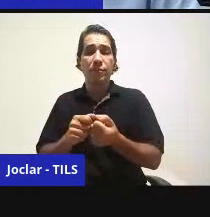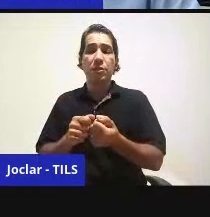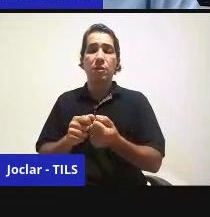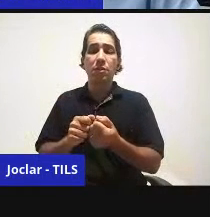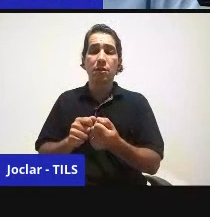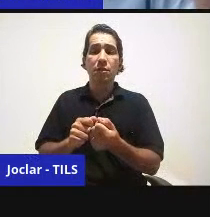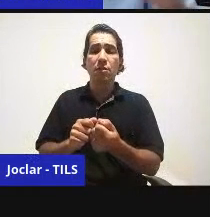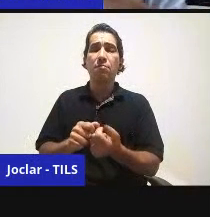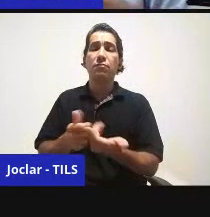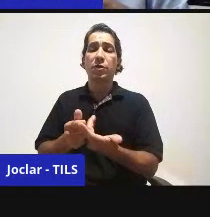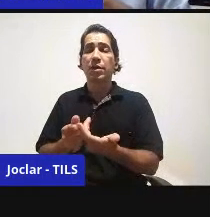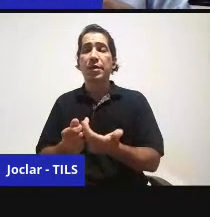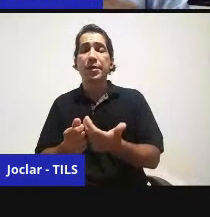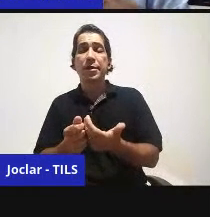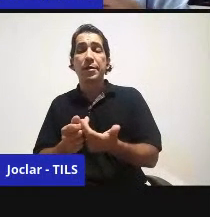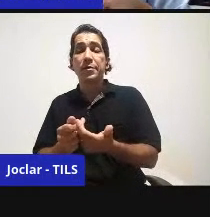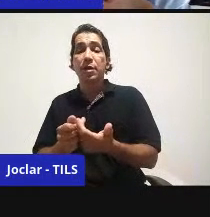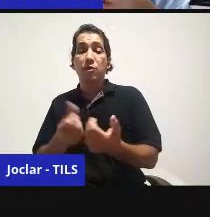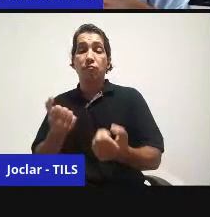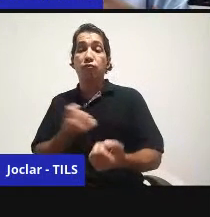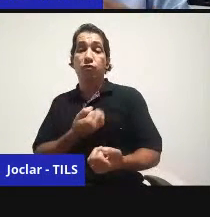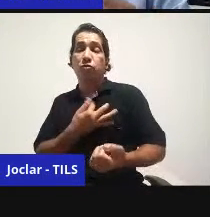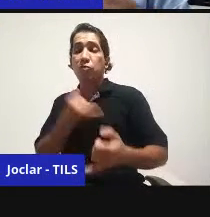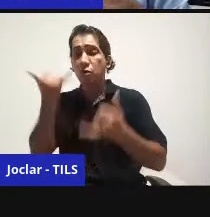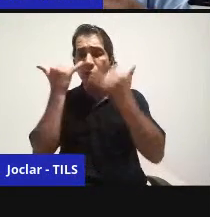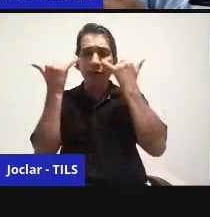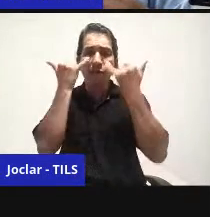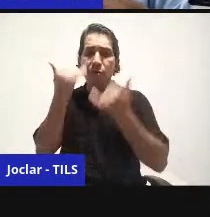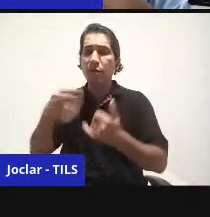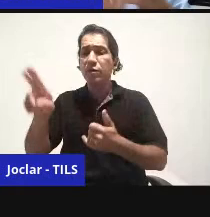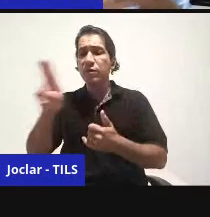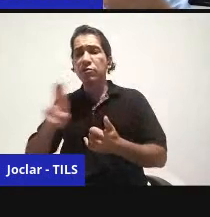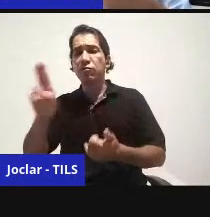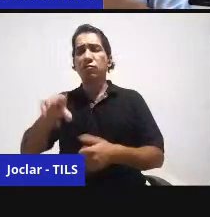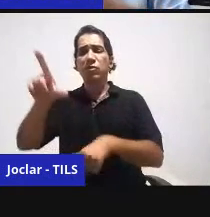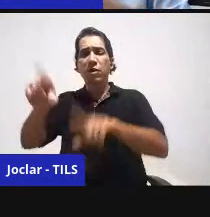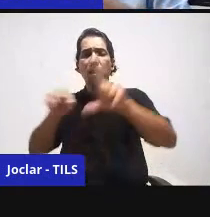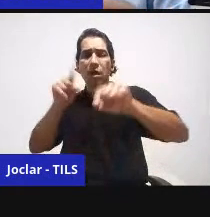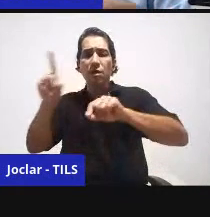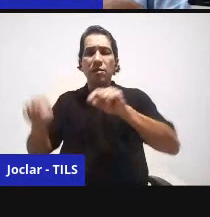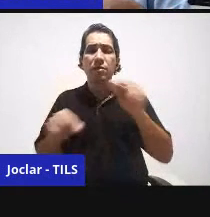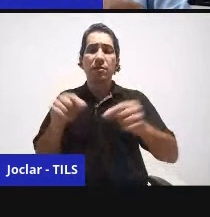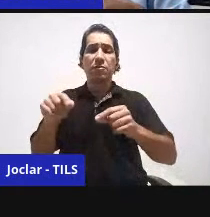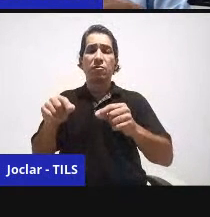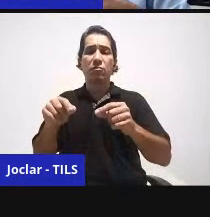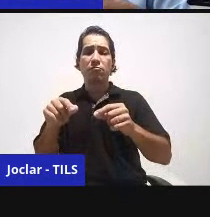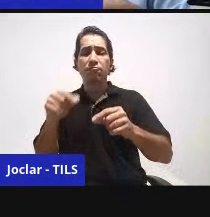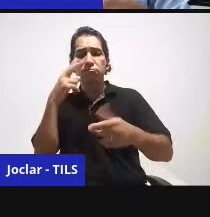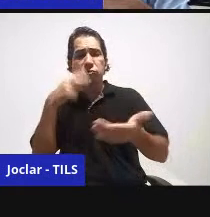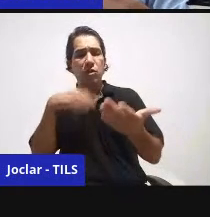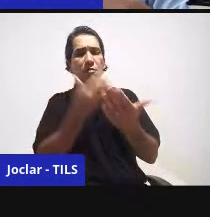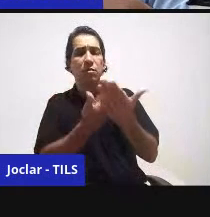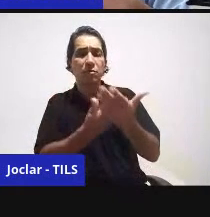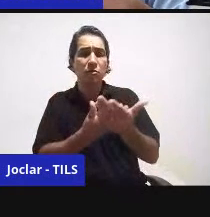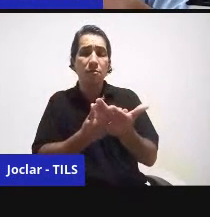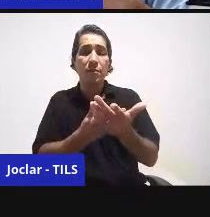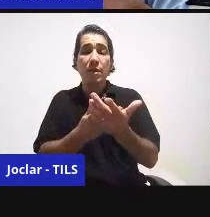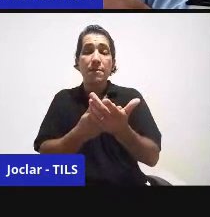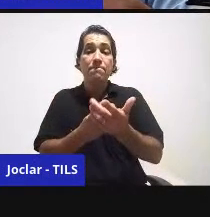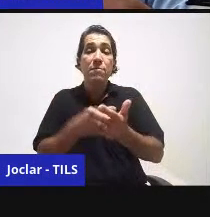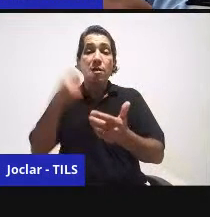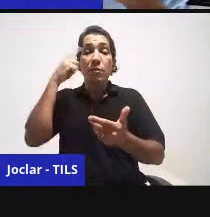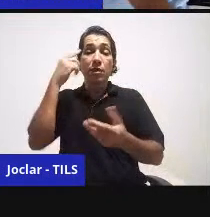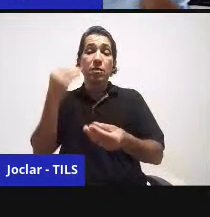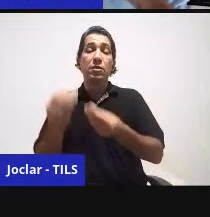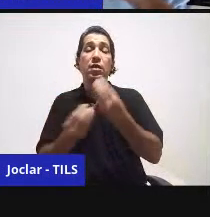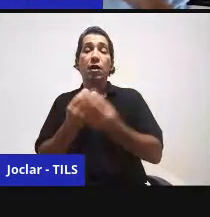você utilizar a plataforma flexível para a convergência de dados, para facilitar a tomada de decisão, que é a